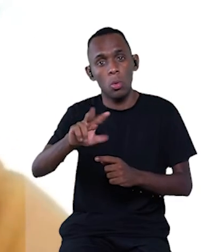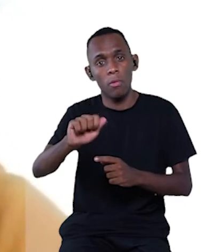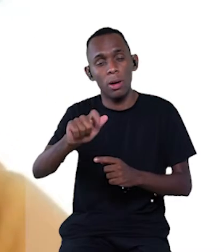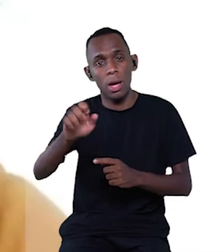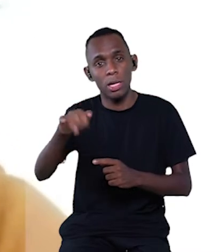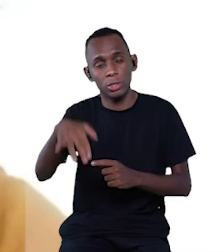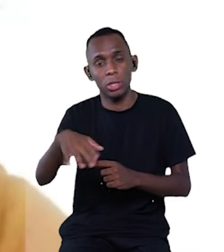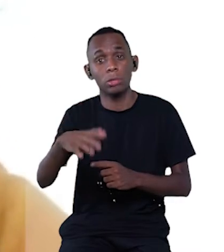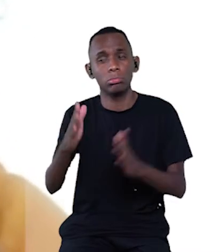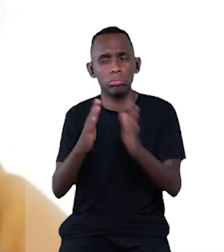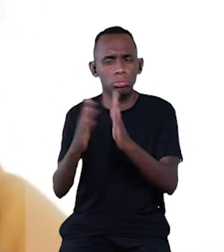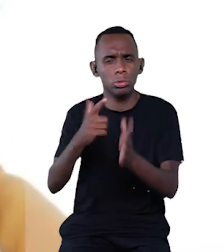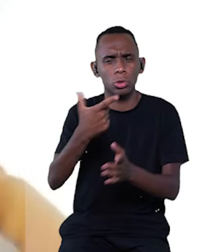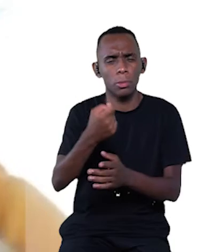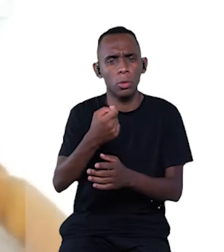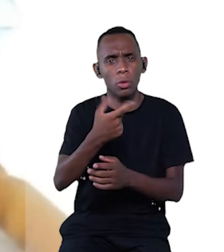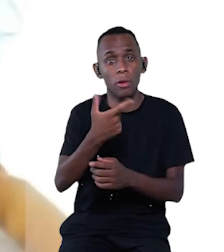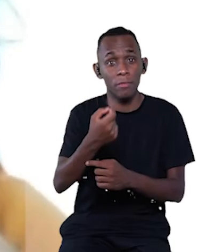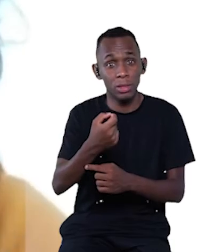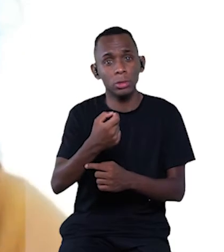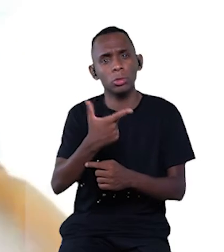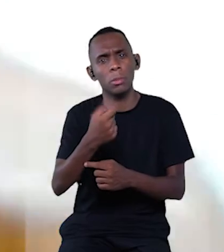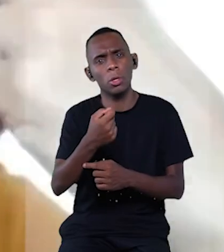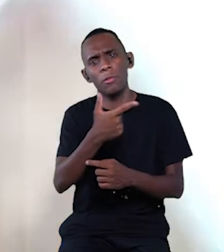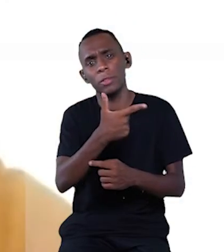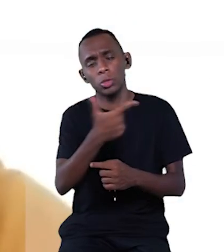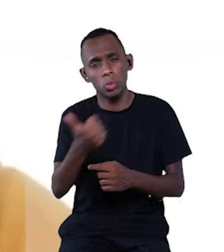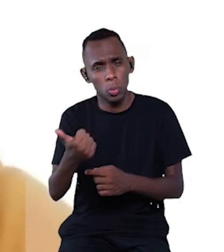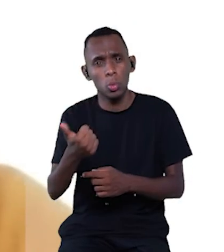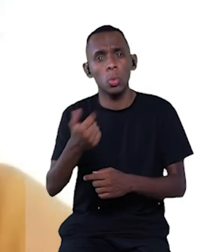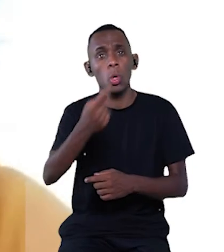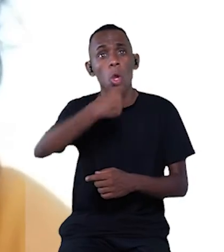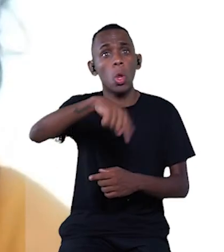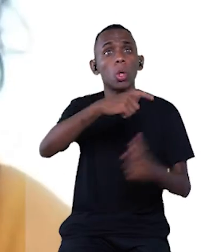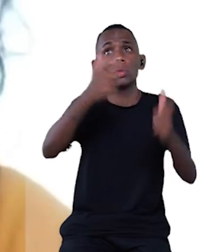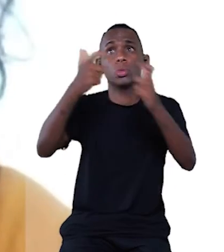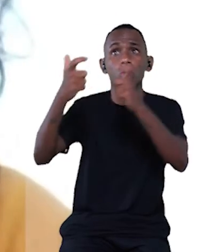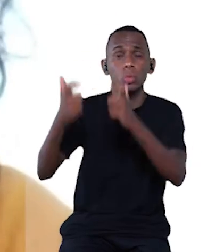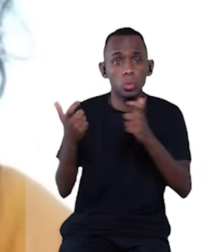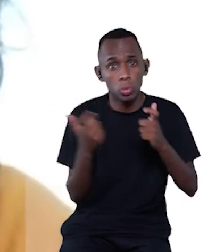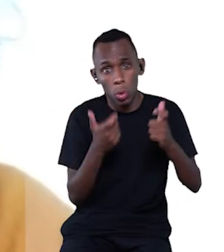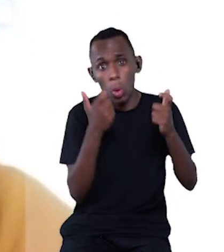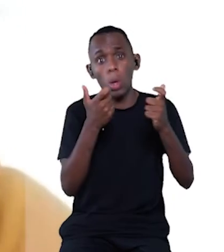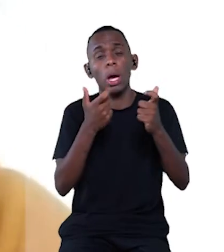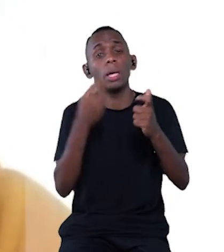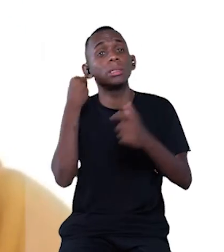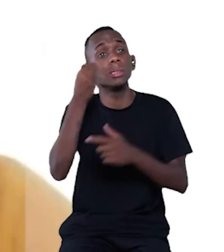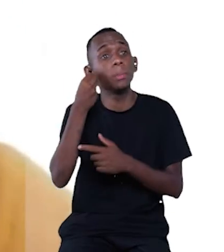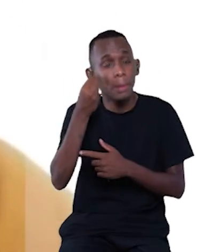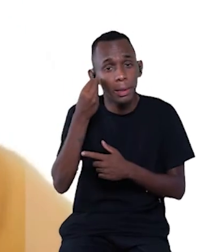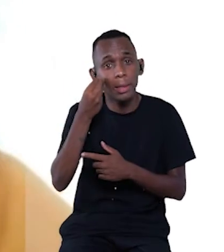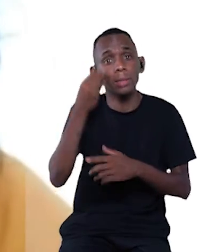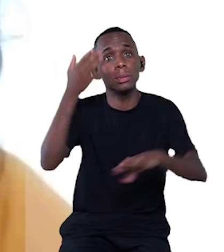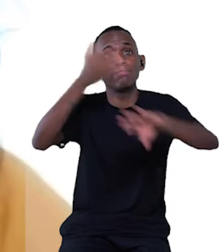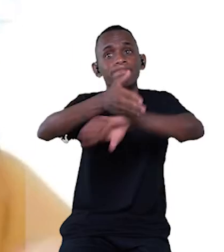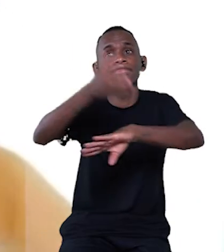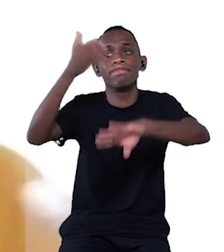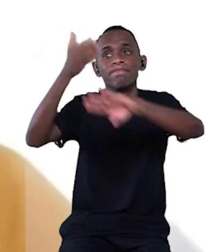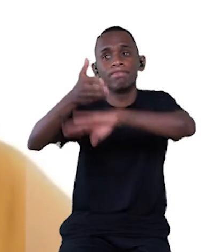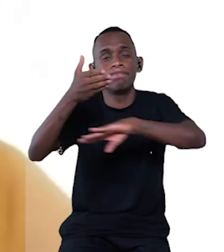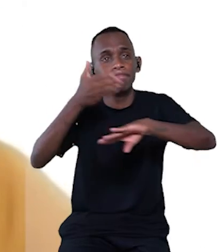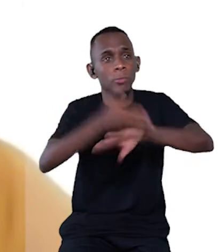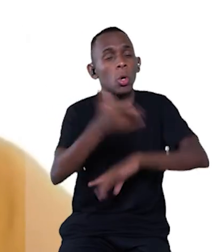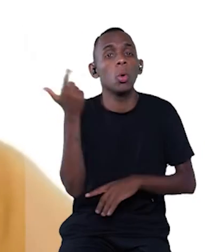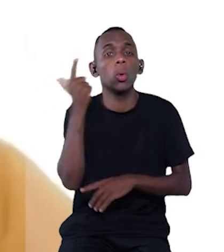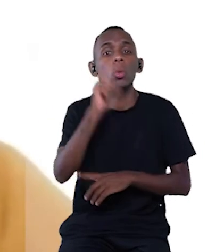muito feliz que em 2020 e 2021 a gente passou por uma série de laboratórios no Brasil inteiro, né? Esses laboratórios são muito concorridos.